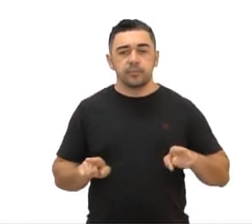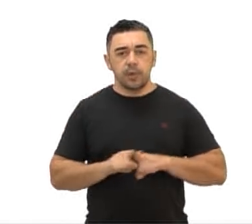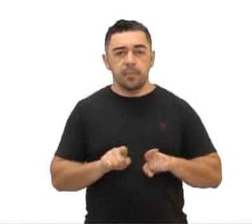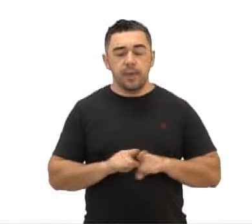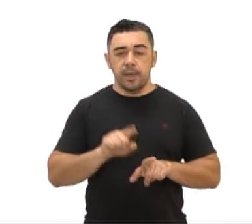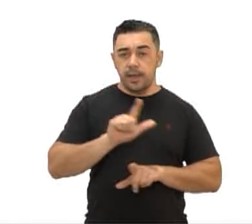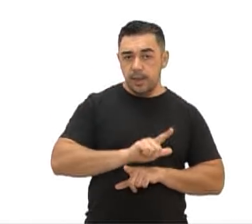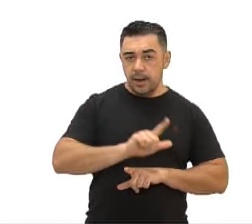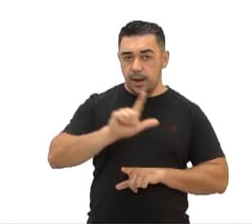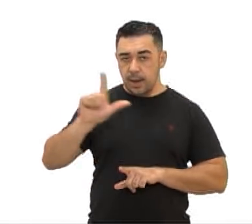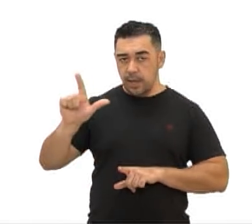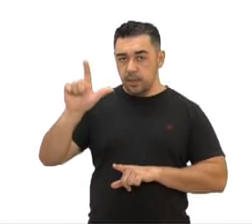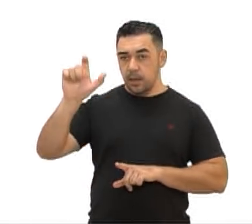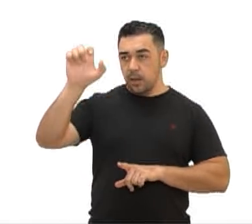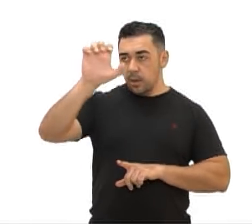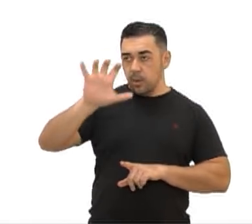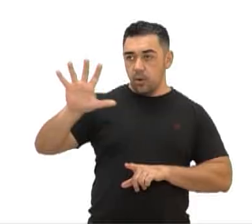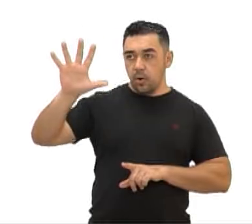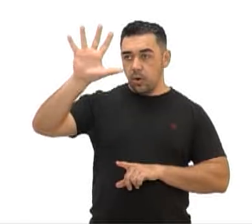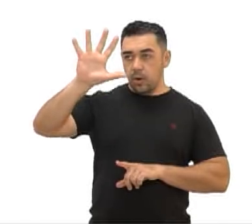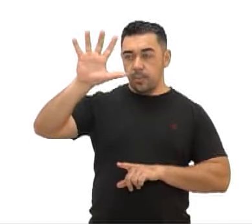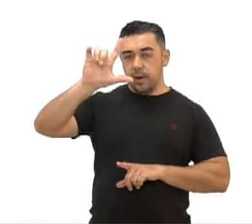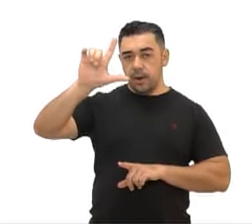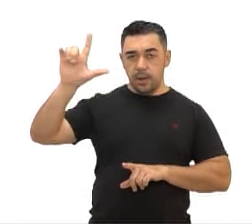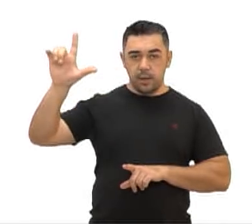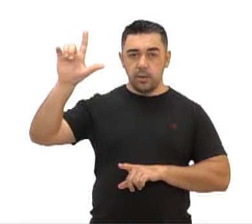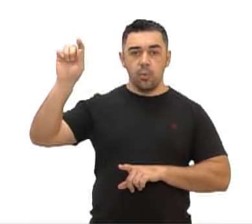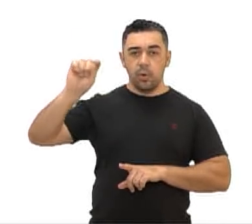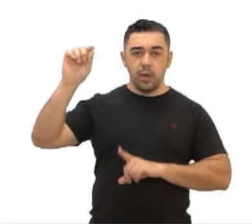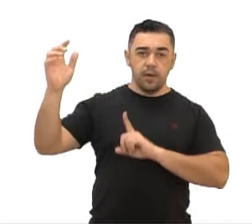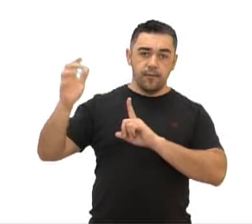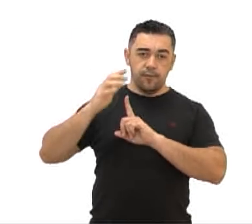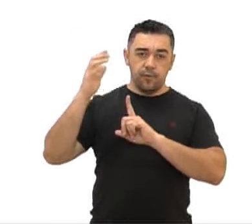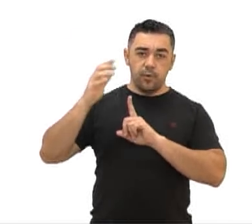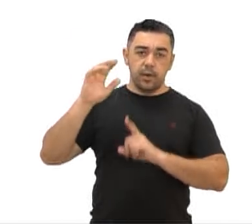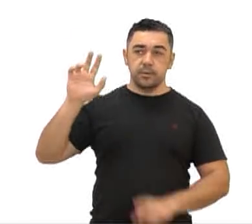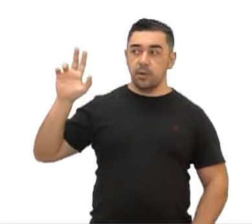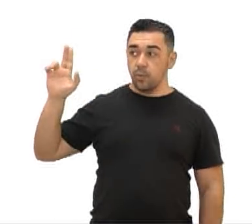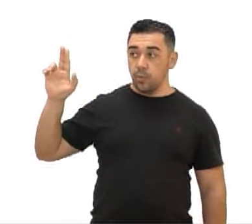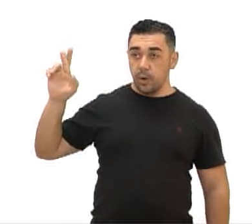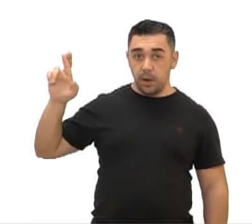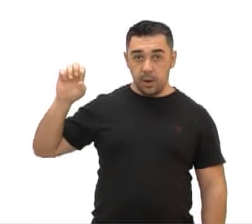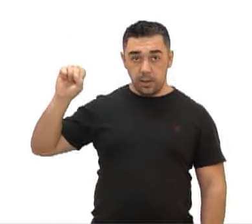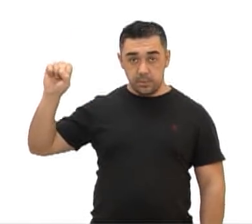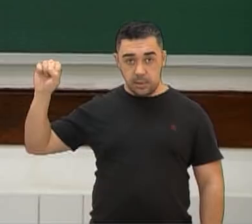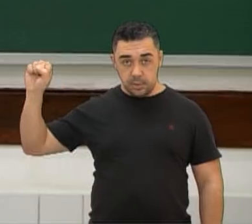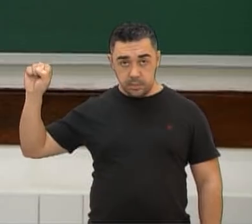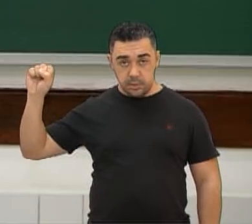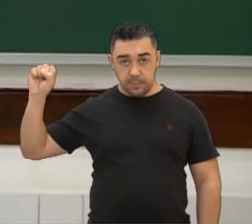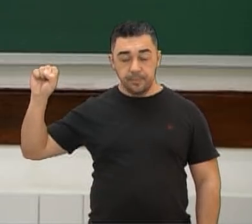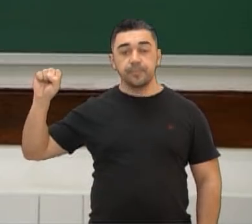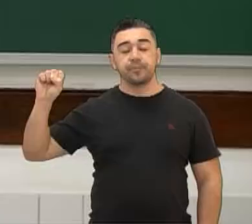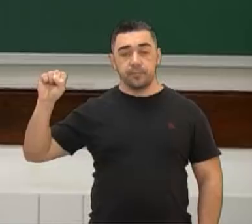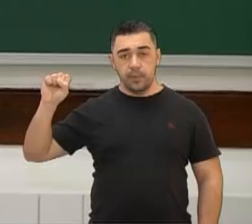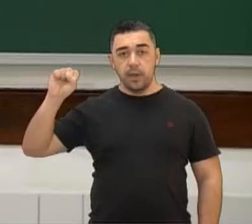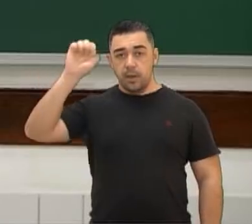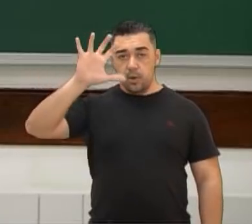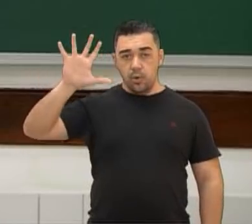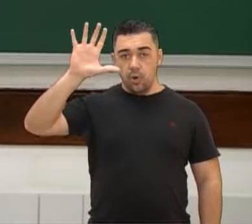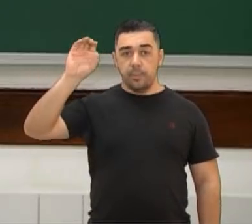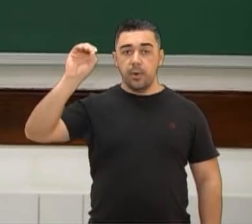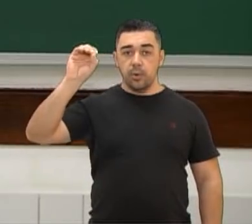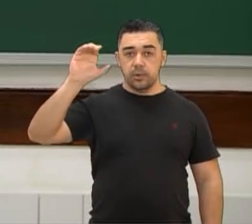leste europeu ficariam sob influência da União Soviética. E os países da Europa